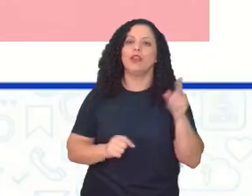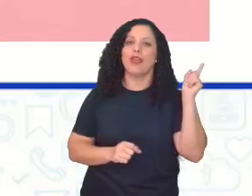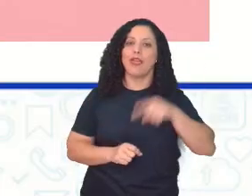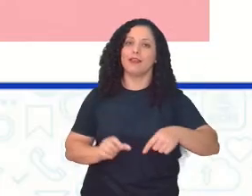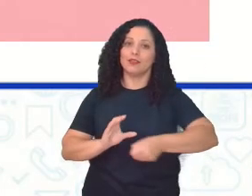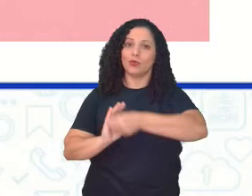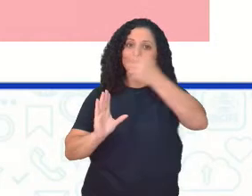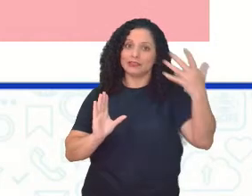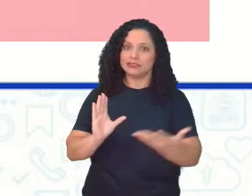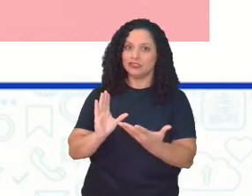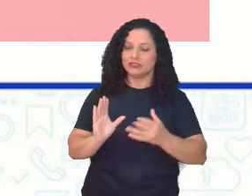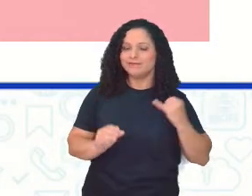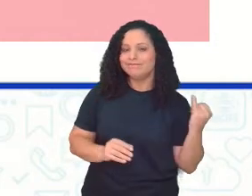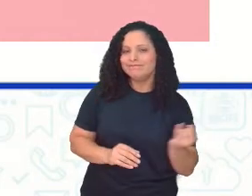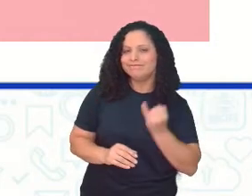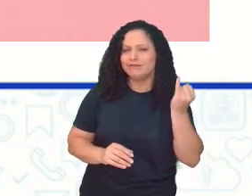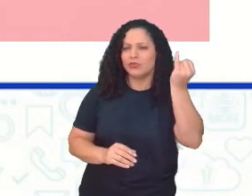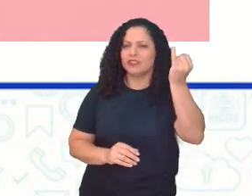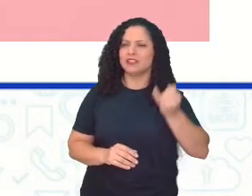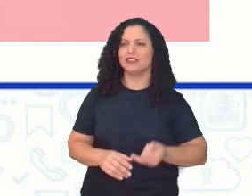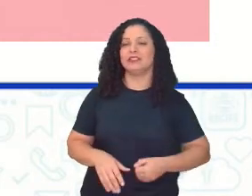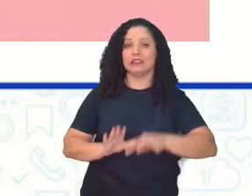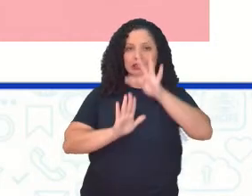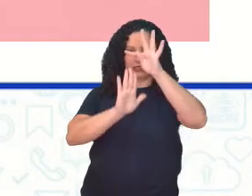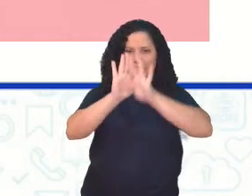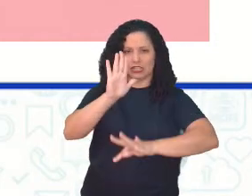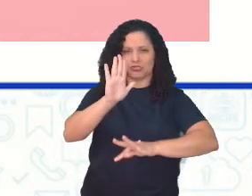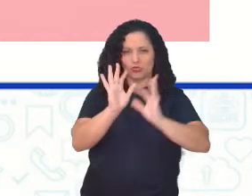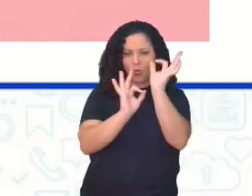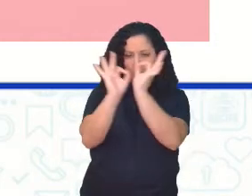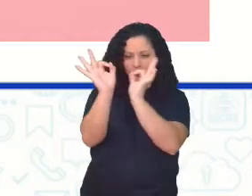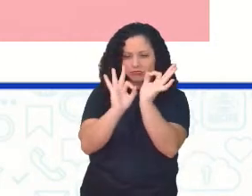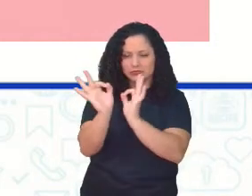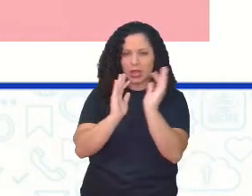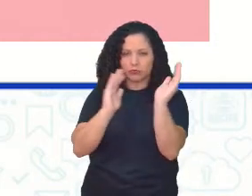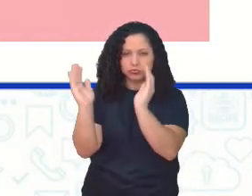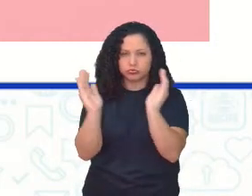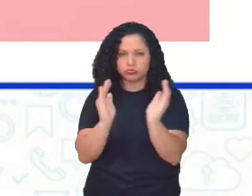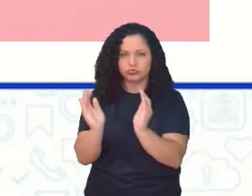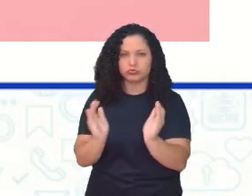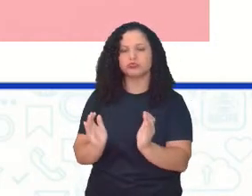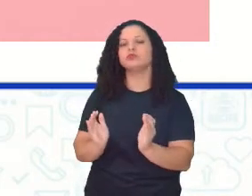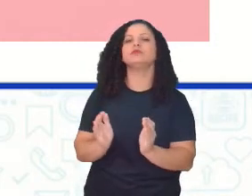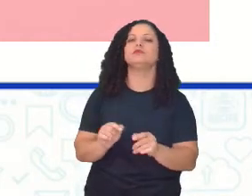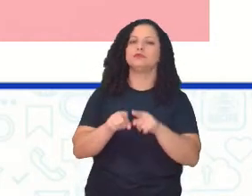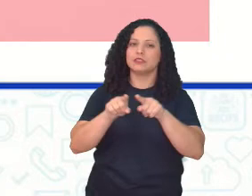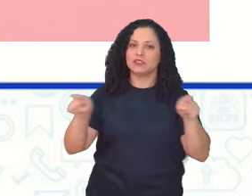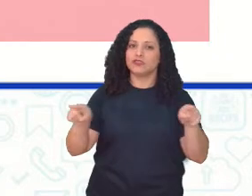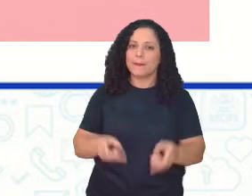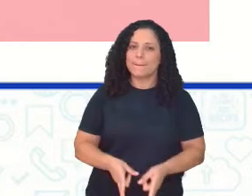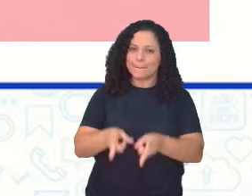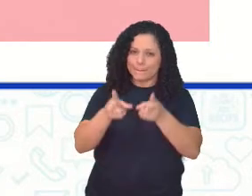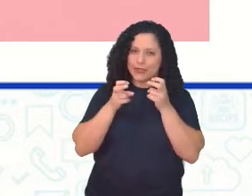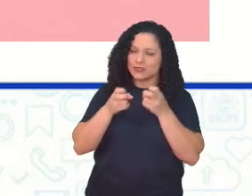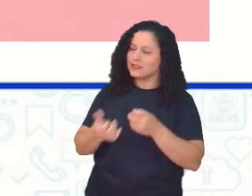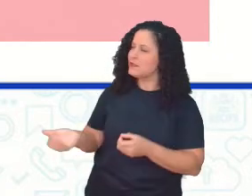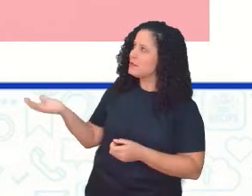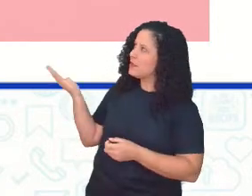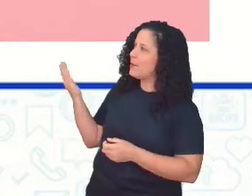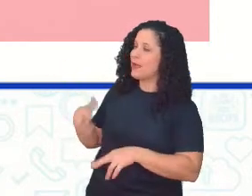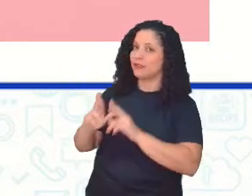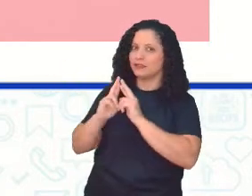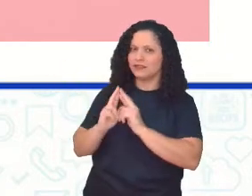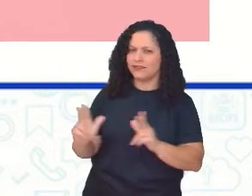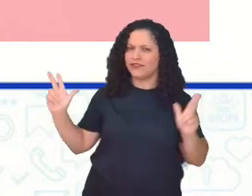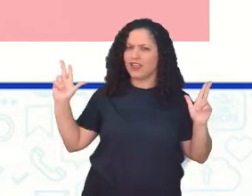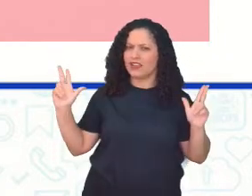elemento fundamental na produção de um texto. Então, vocês percebem essa diferença?